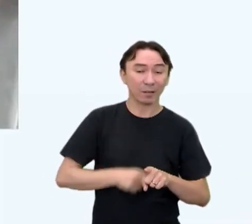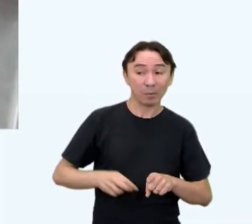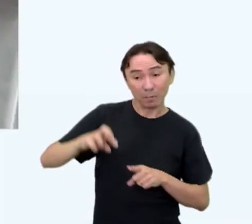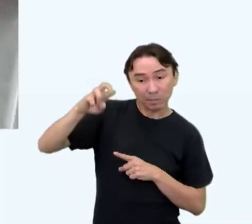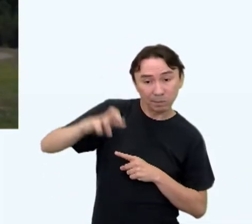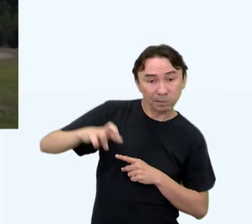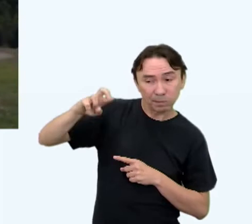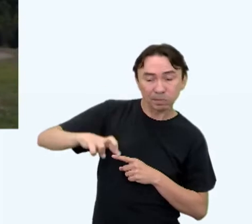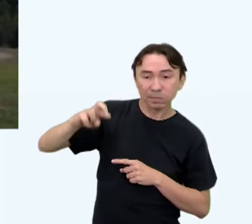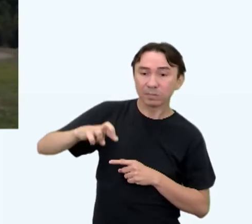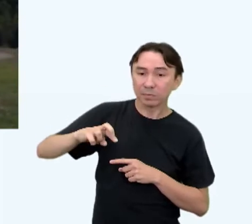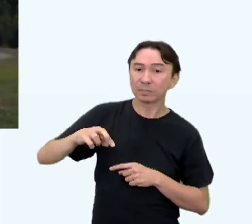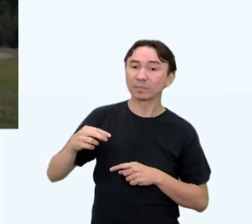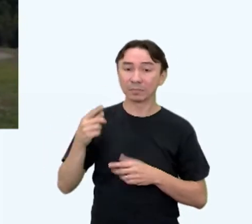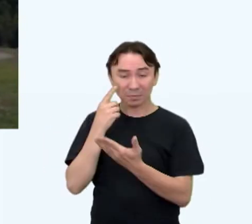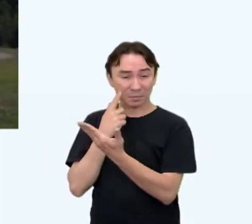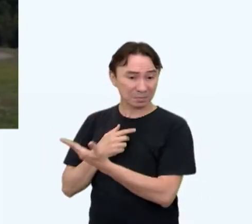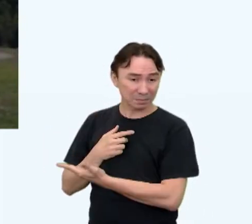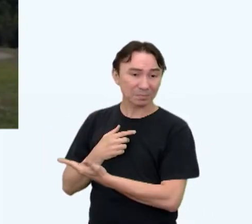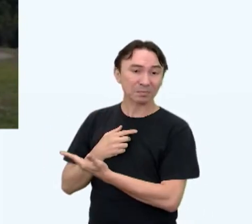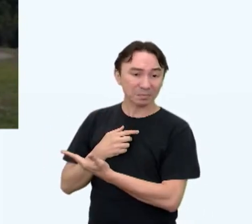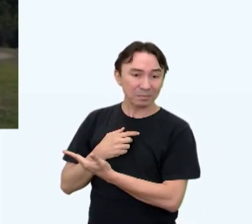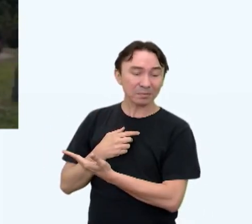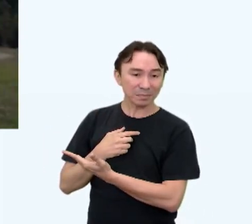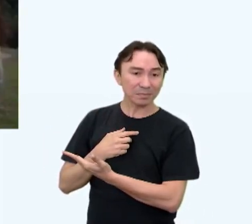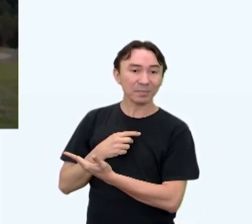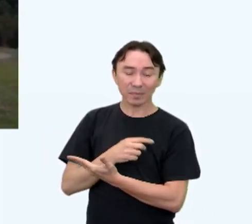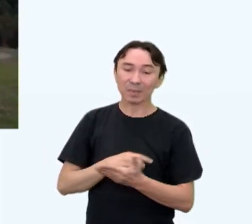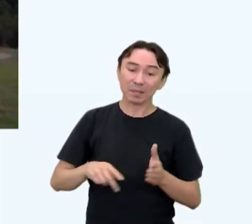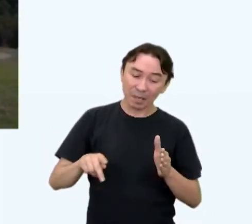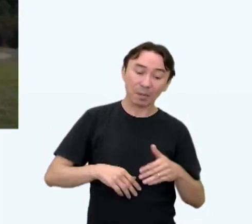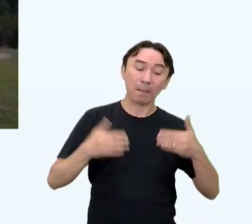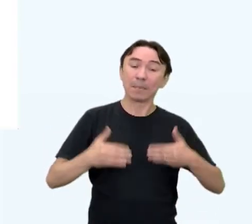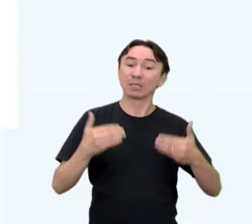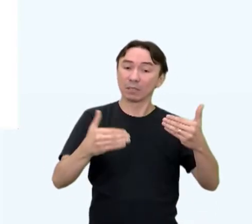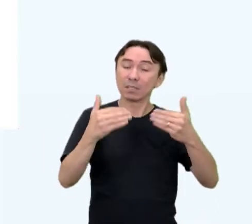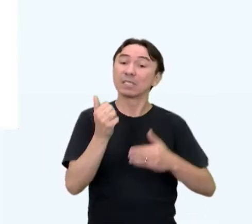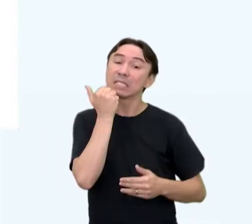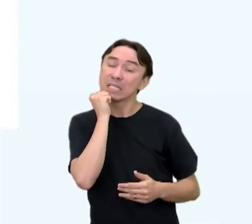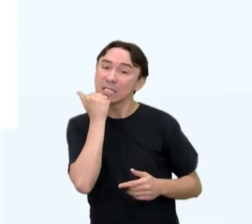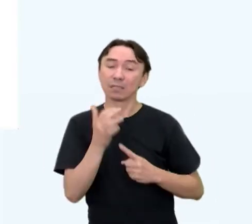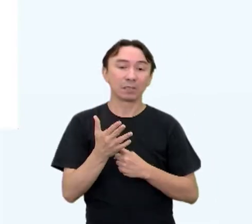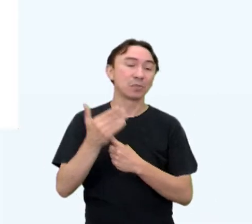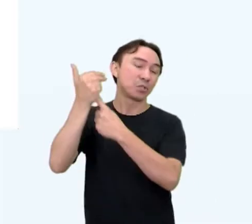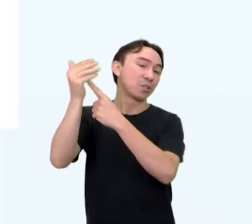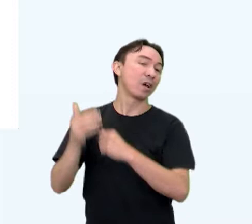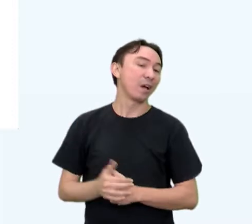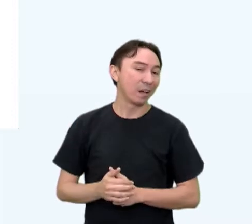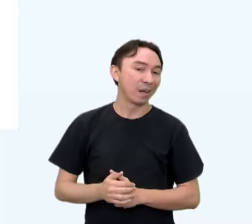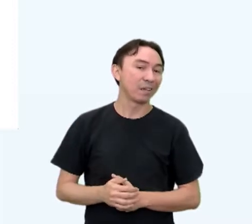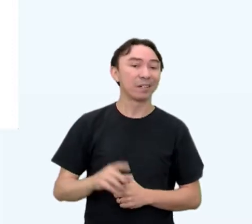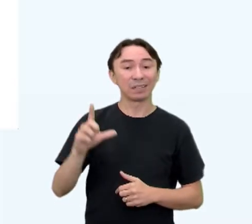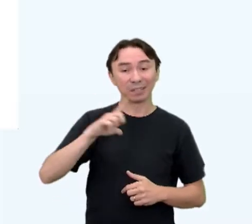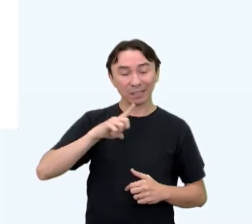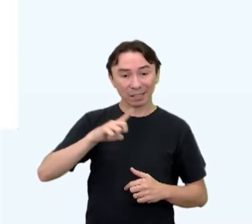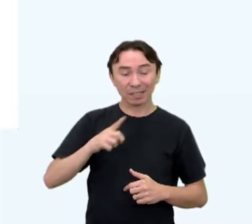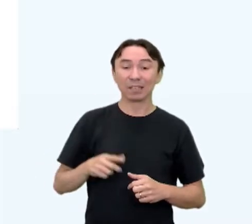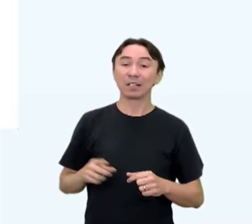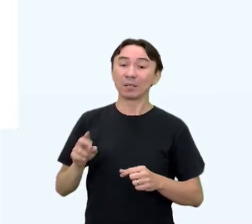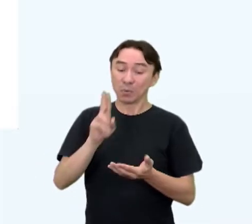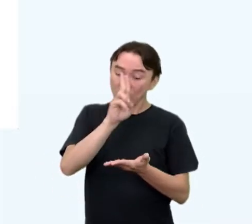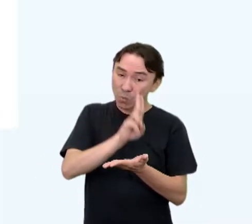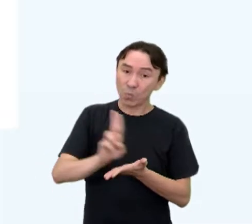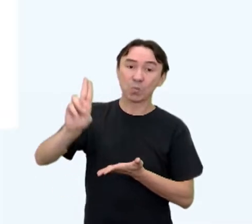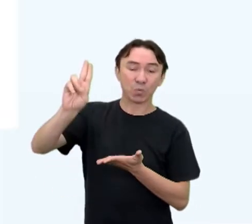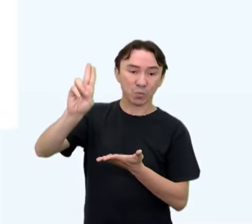de pesquisa do Ministério da Ciência, Tecnologia e Inovações. O Centro de Sismologia da USP